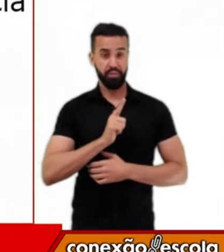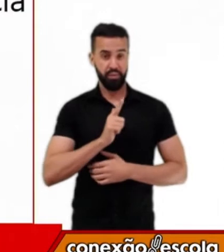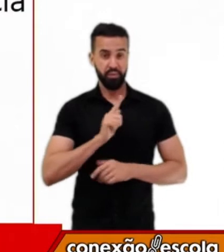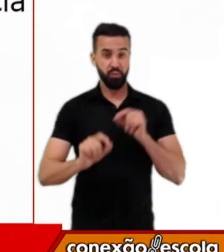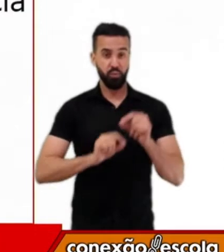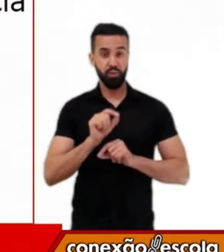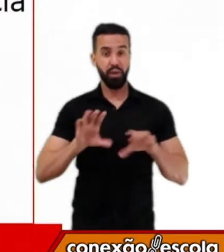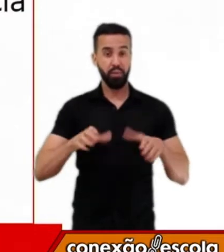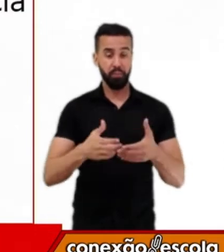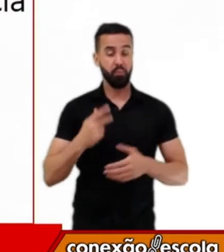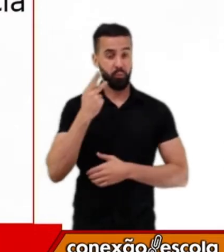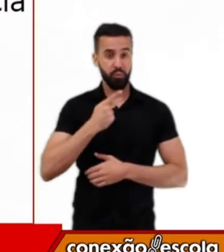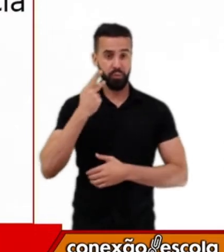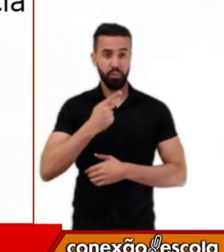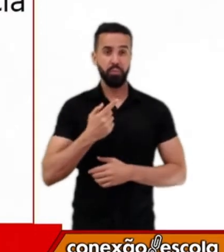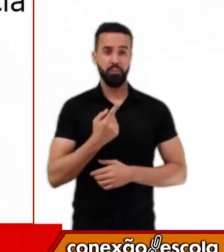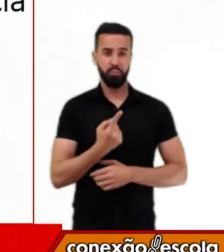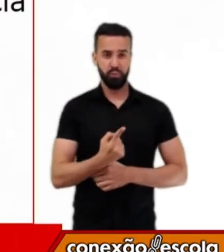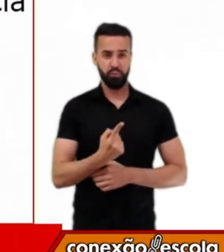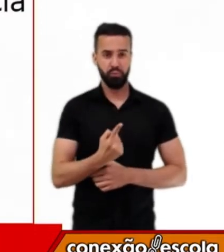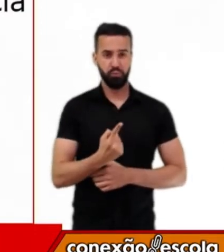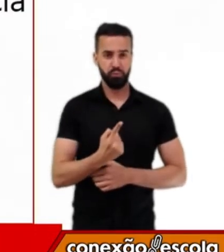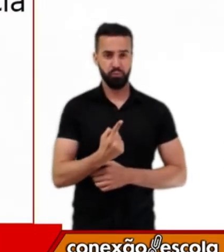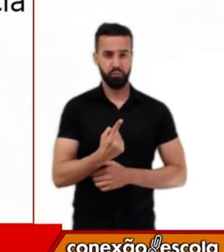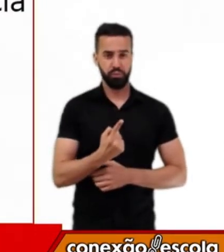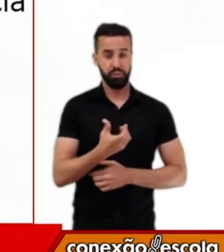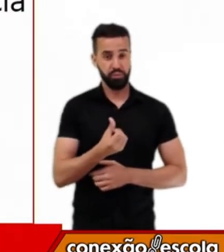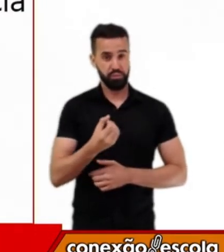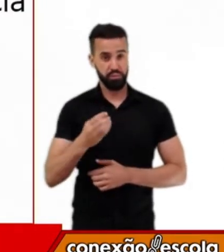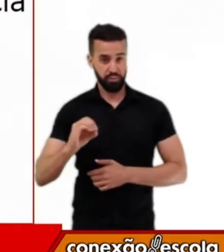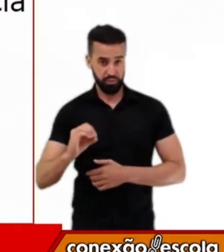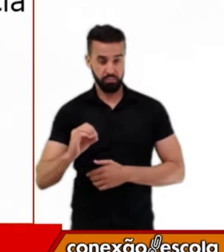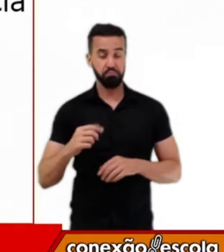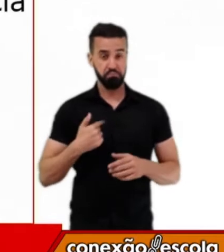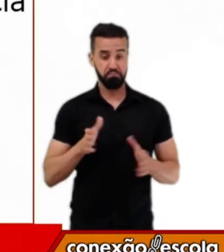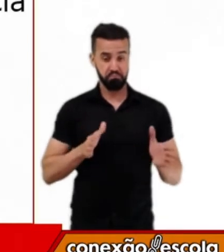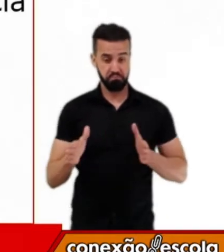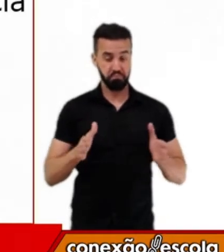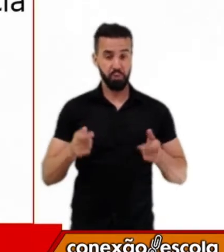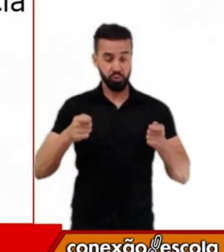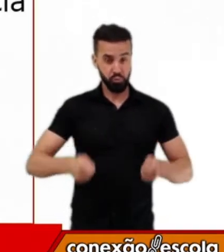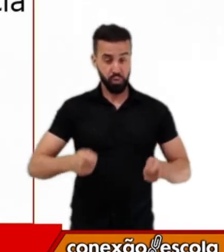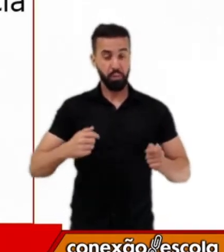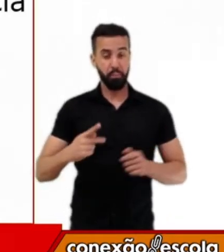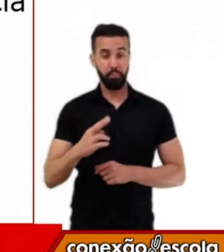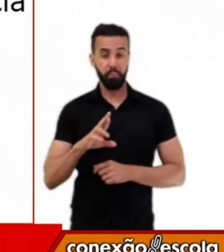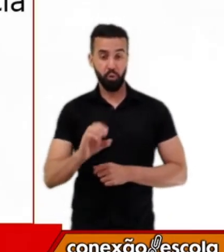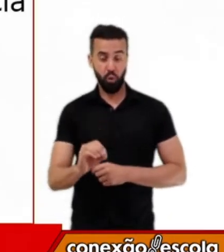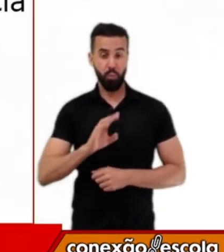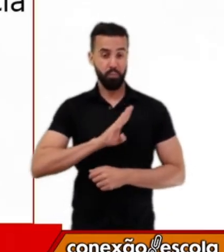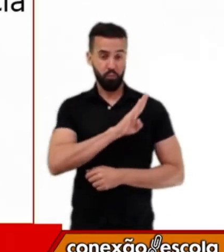1649 e 1660, e ele instala juntamente com essa república uma ditadura pró-burguesia